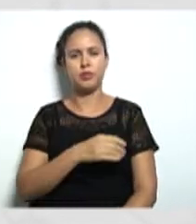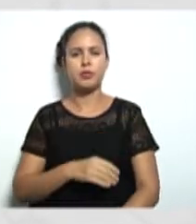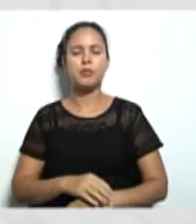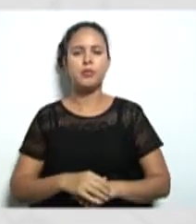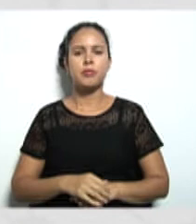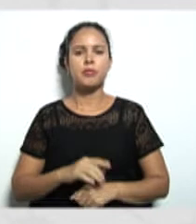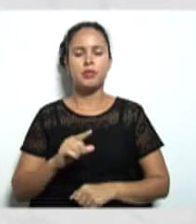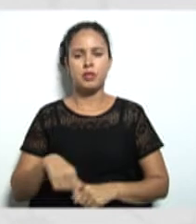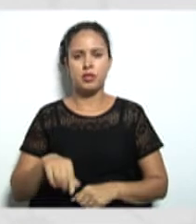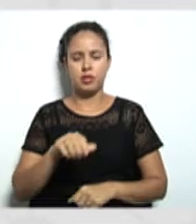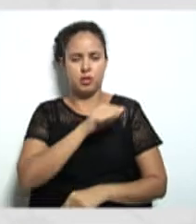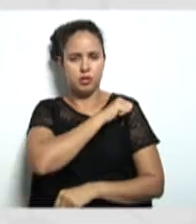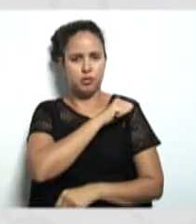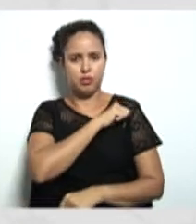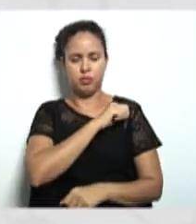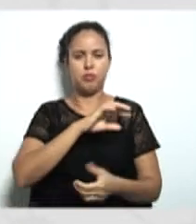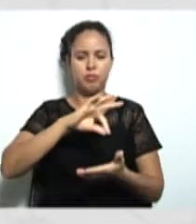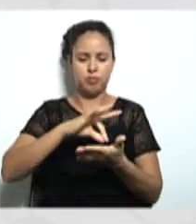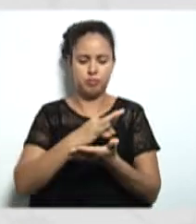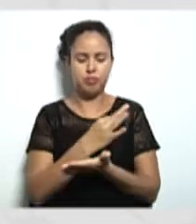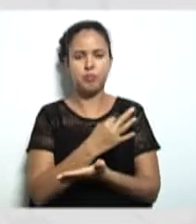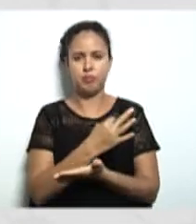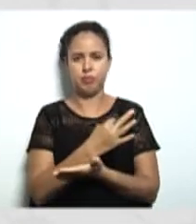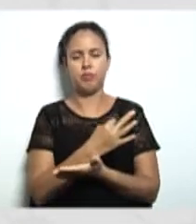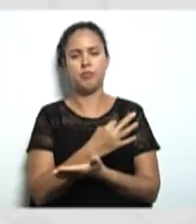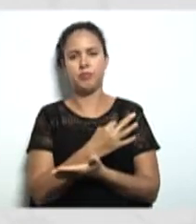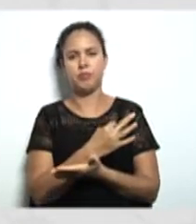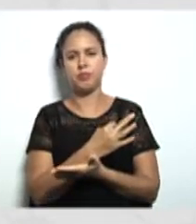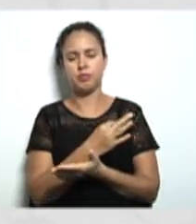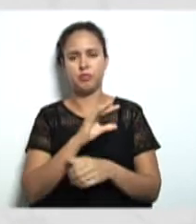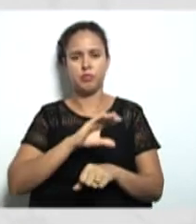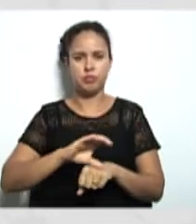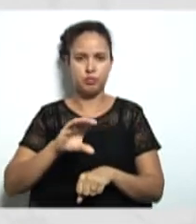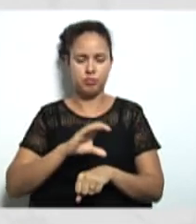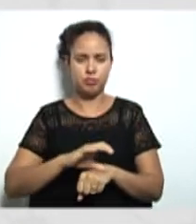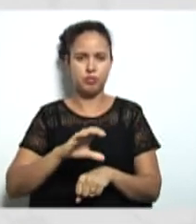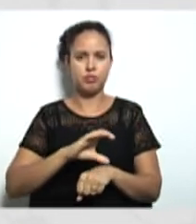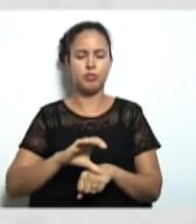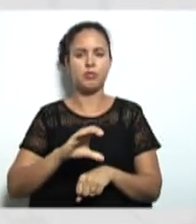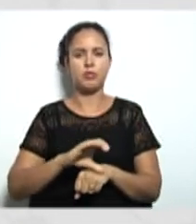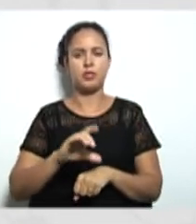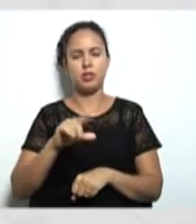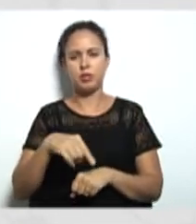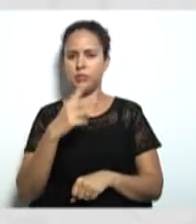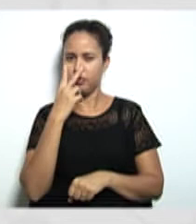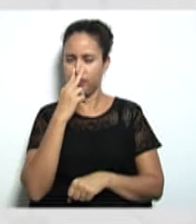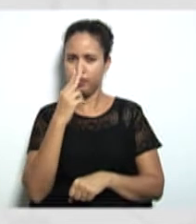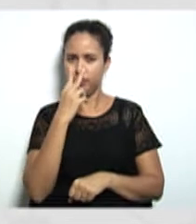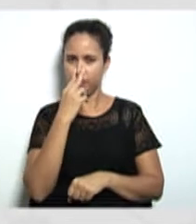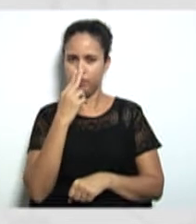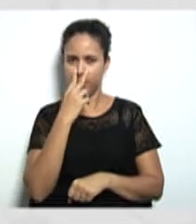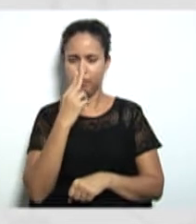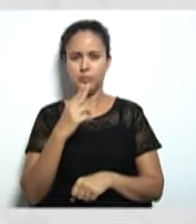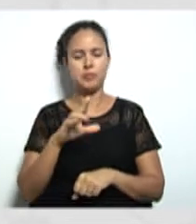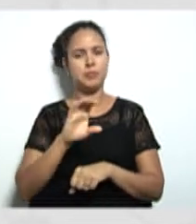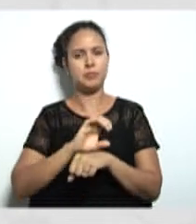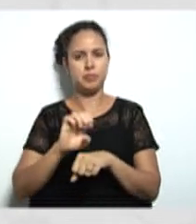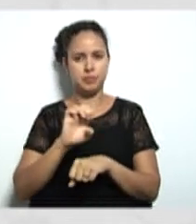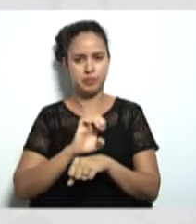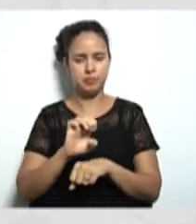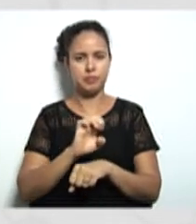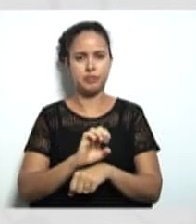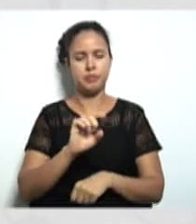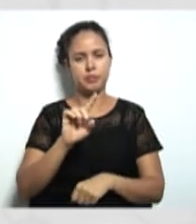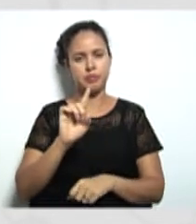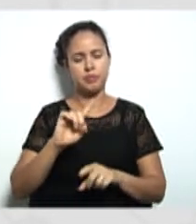participa tem que ser aluno matriculado regularmente. E nesses casos é parecido com estágio, mas é uma relação de emprego